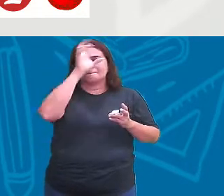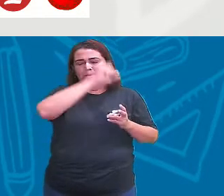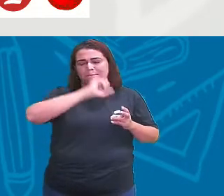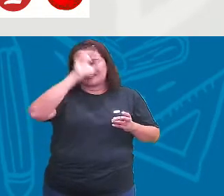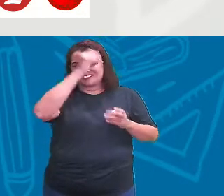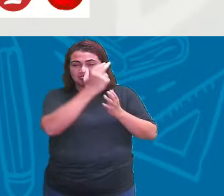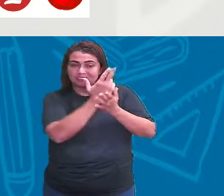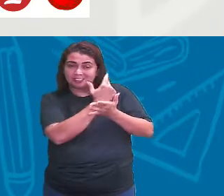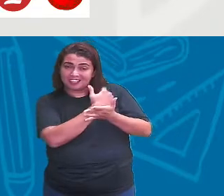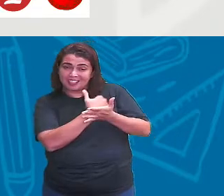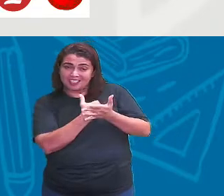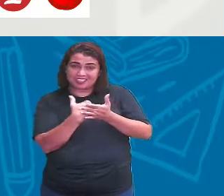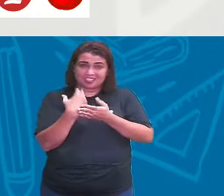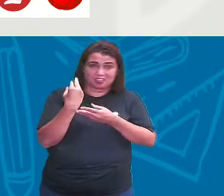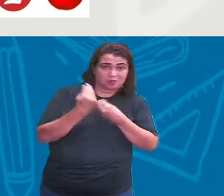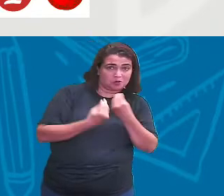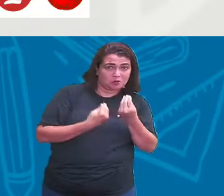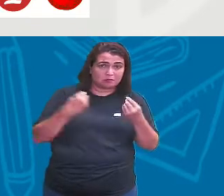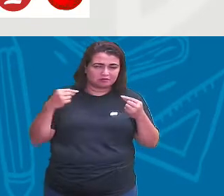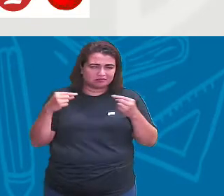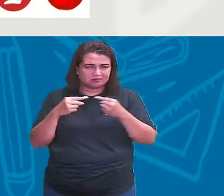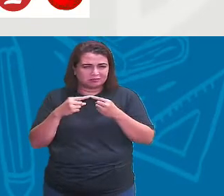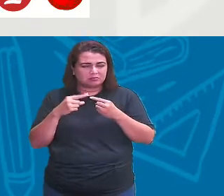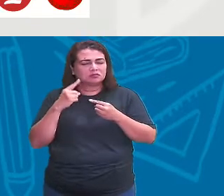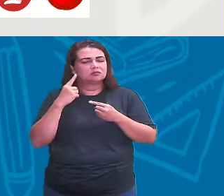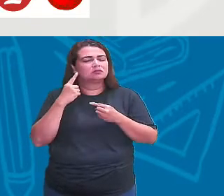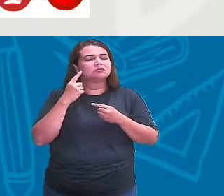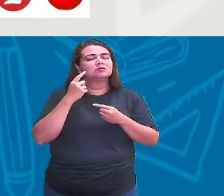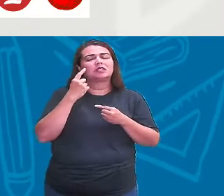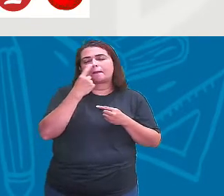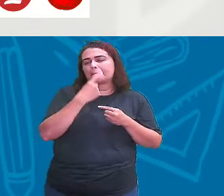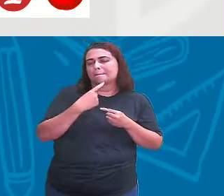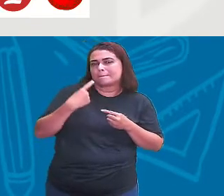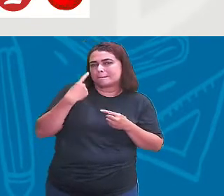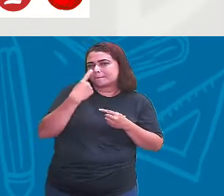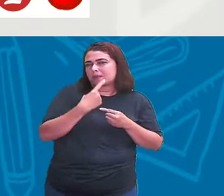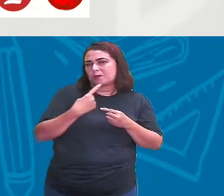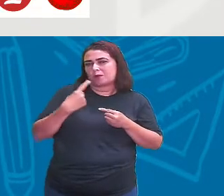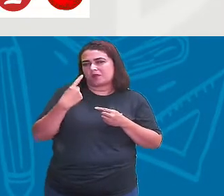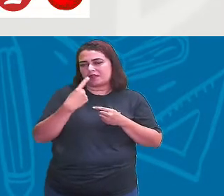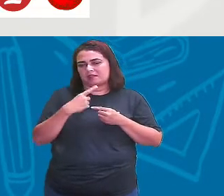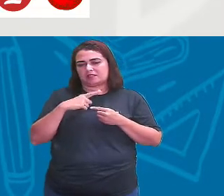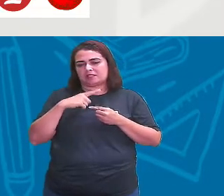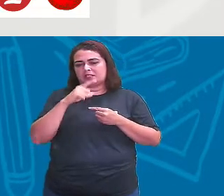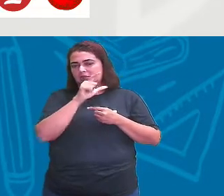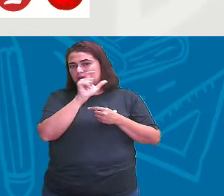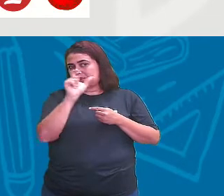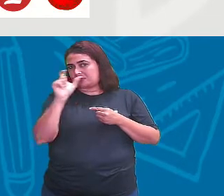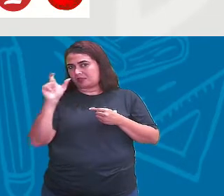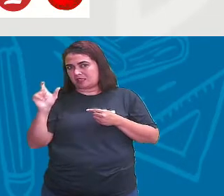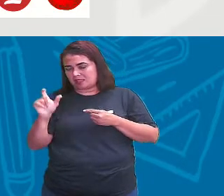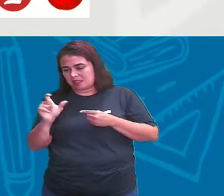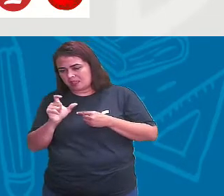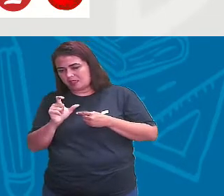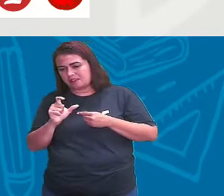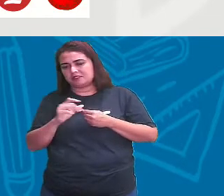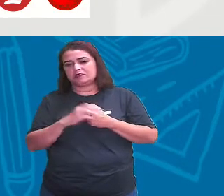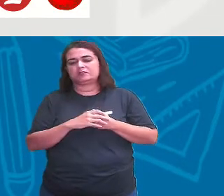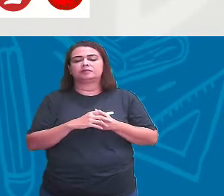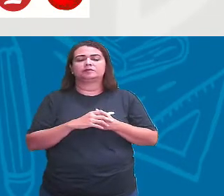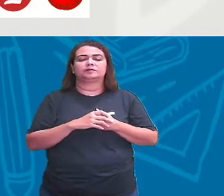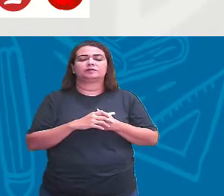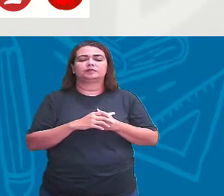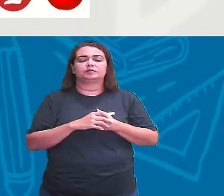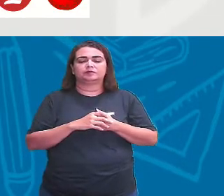vai associar ao som. Vamos ouvir todas essas palavras que tem aqui do lado, que no